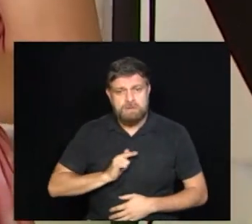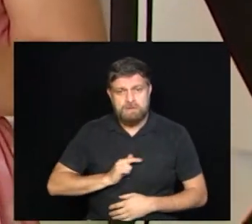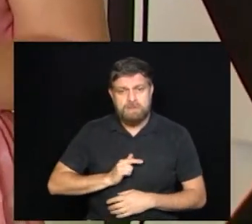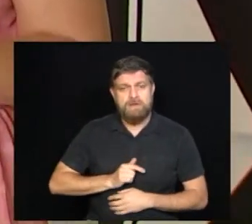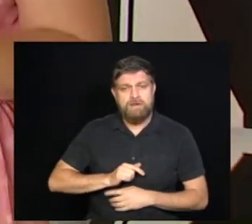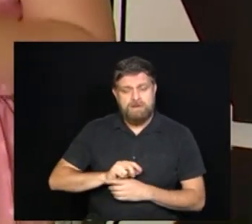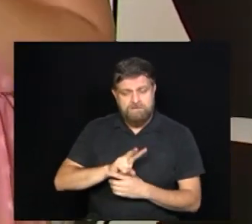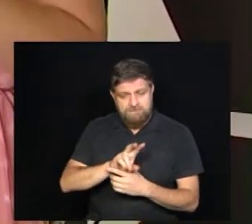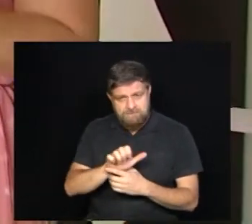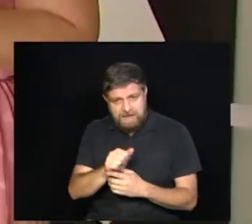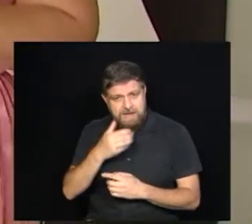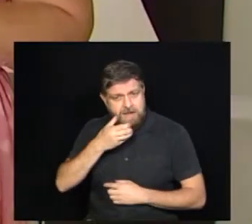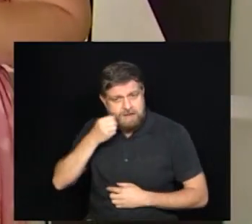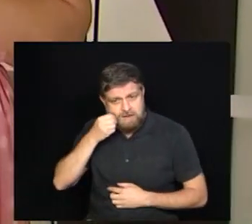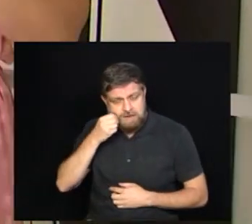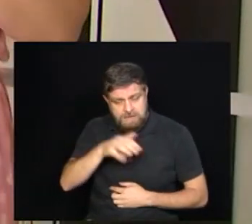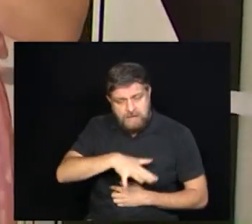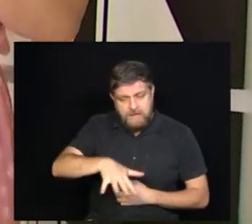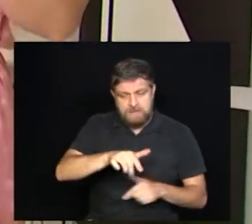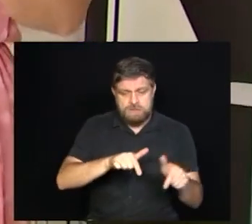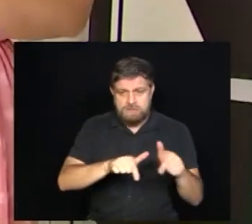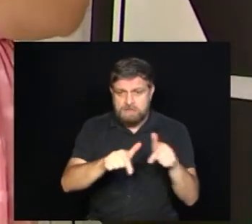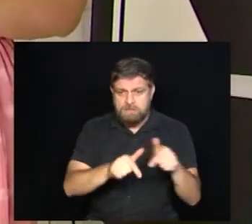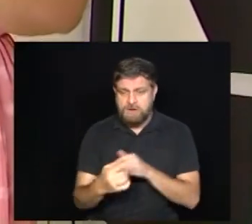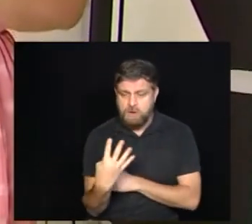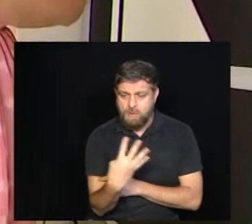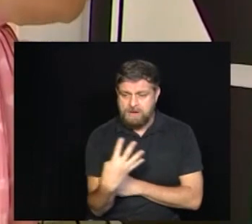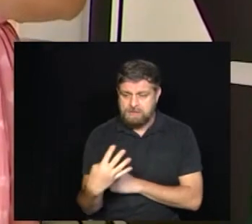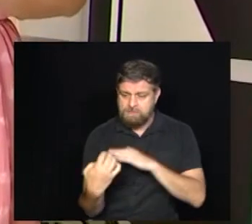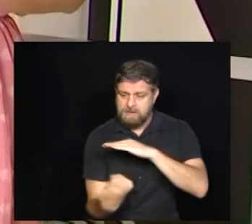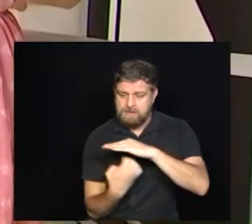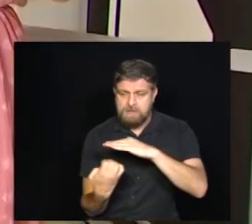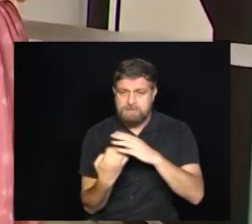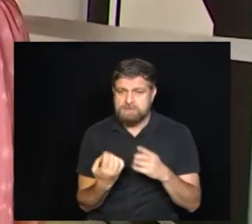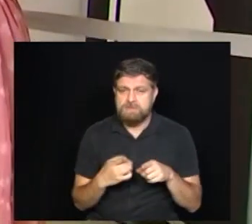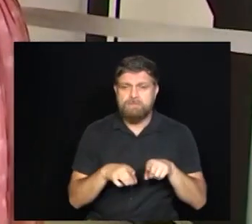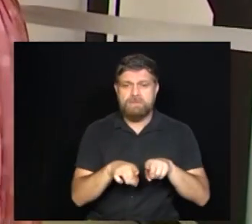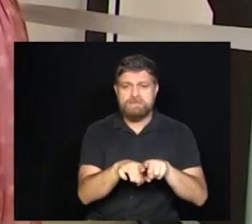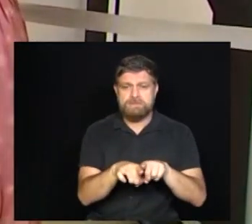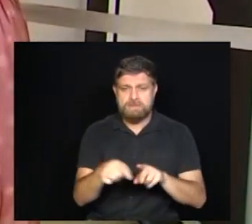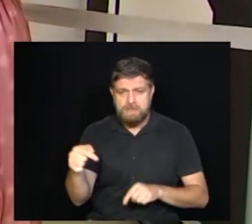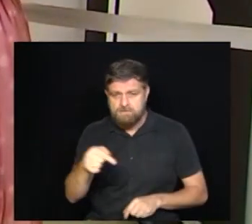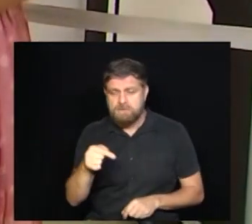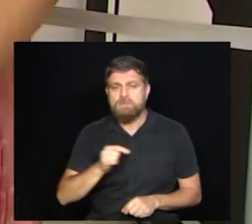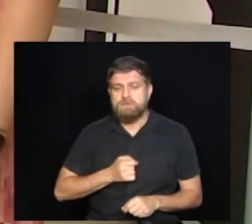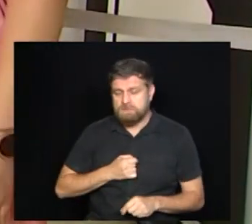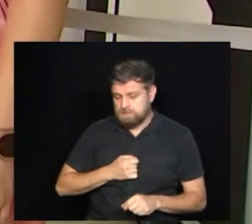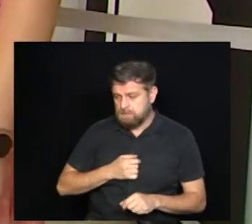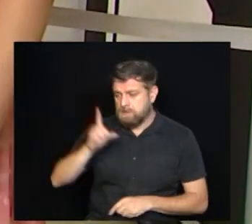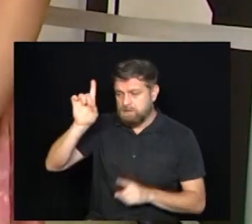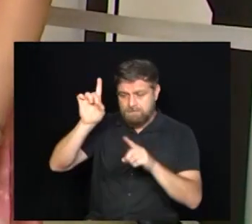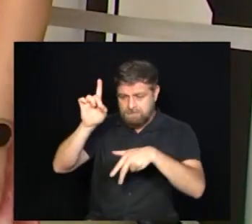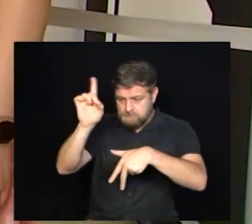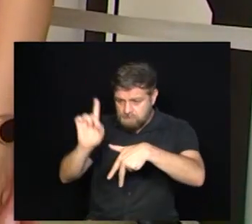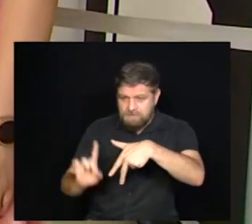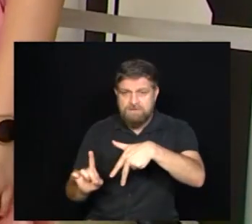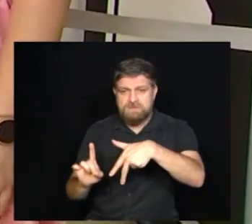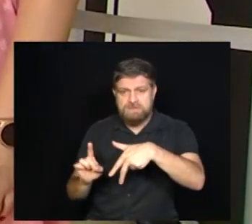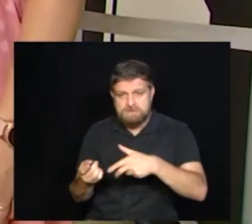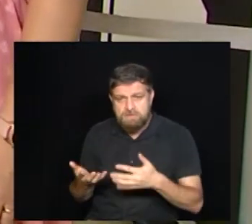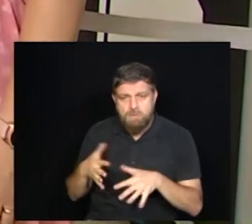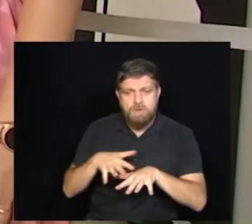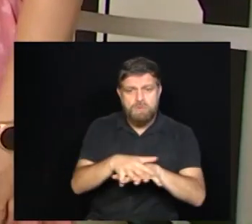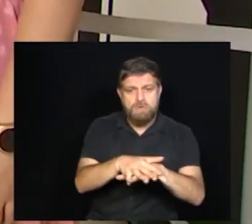para o mercado de trabalho. Foram 44 vagas de empresas parceiras do município que vão incluir pessoas com deficiência. Bom, o